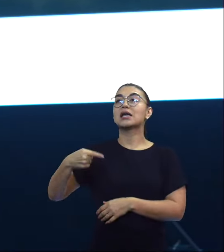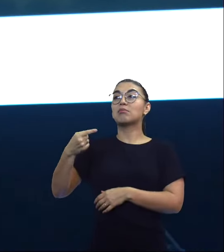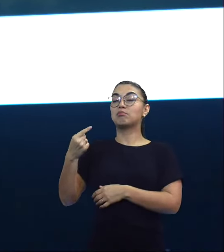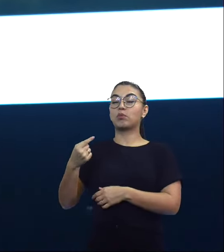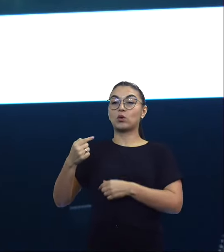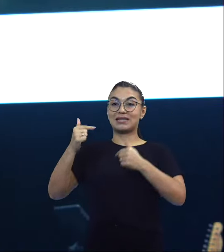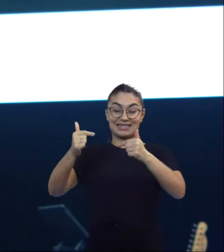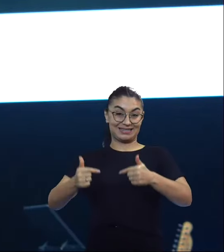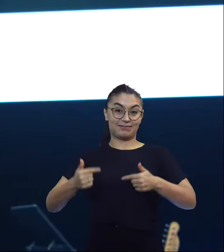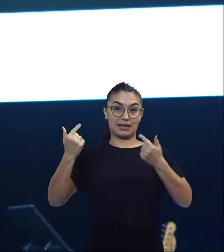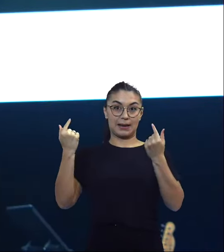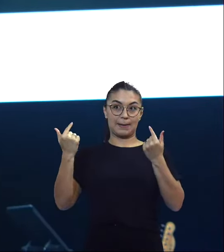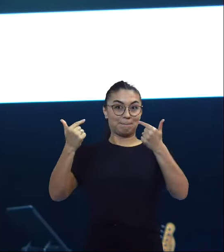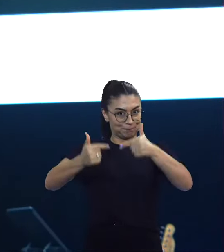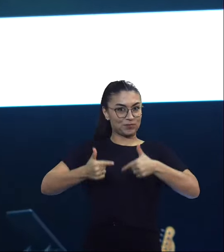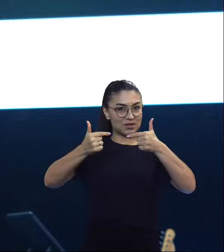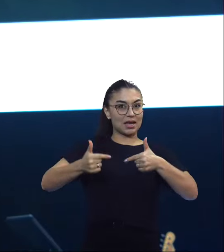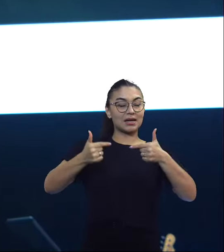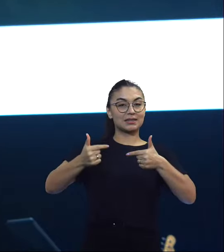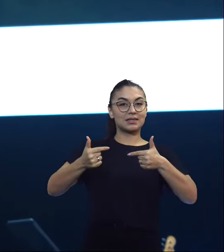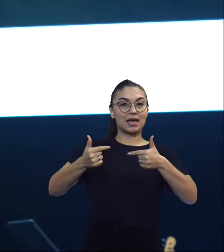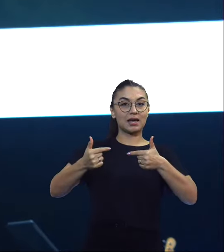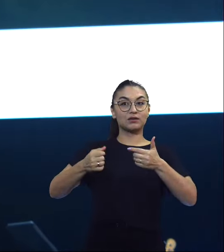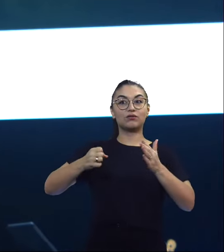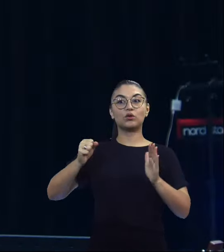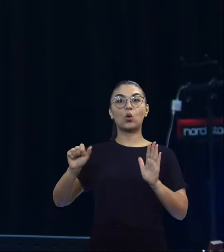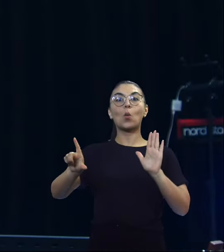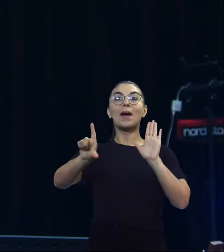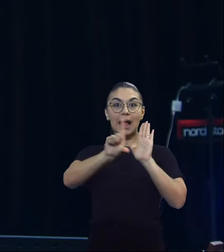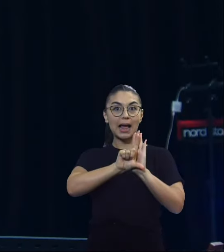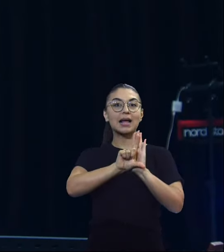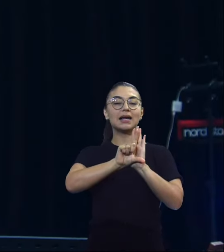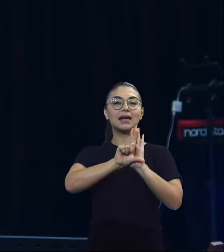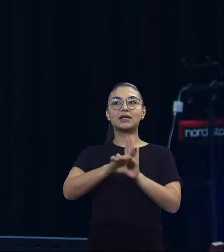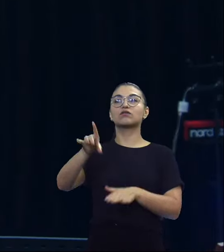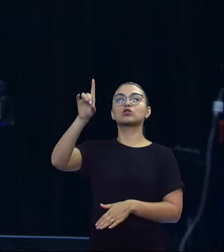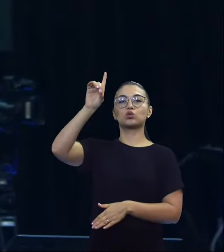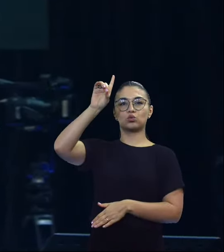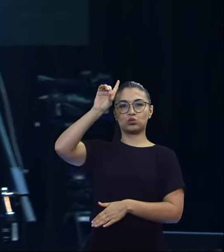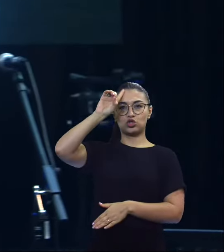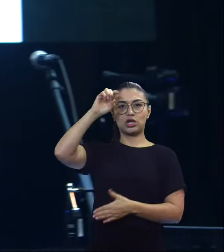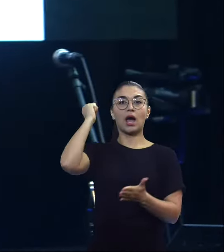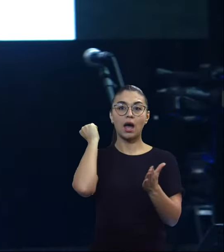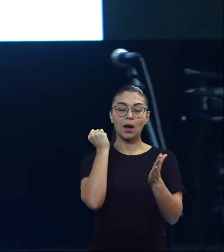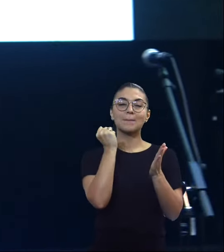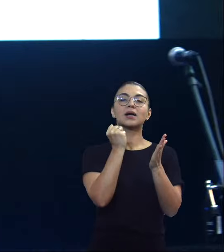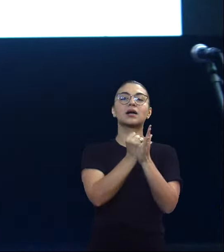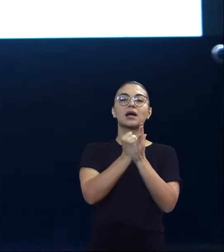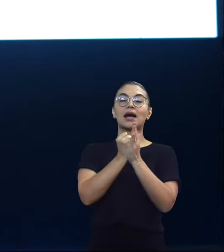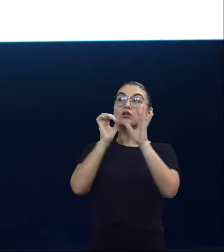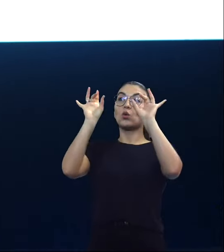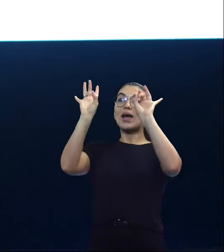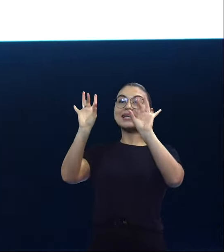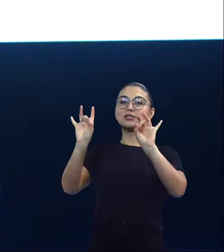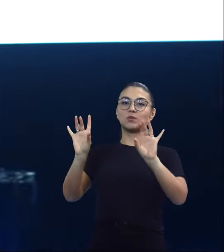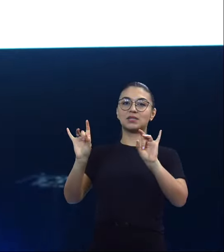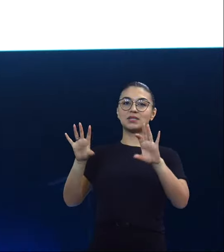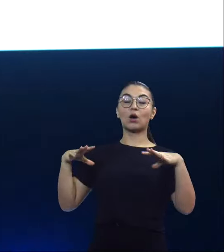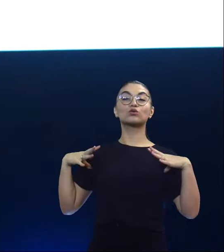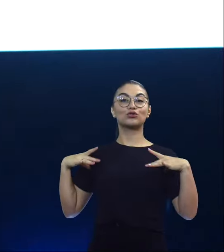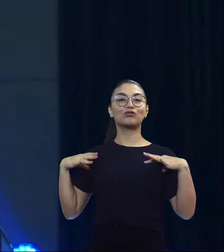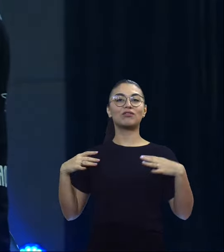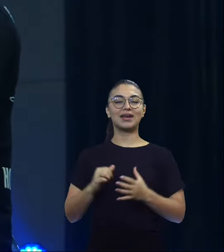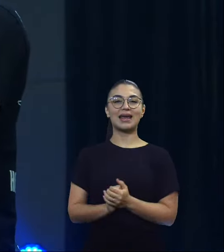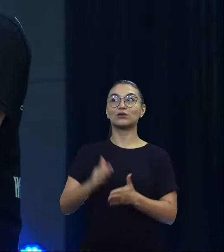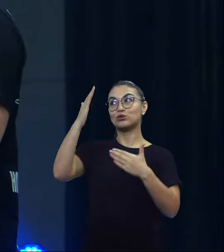Abraham Lincoln colocou de verdade como lei para que aquele dia fosse um dia oficial de um feriado. Mas o mais interessante em toda essa